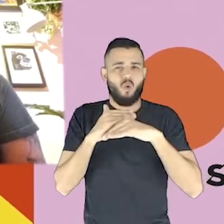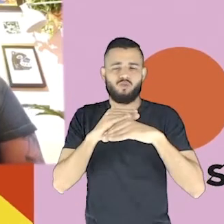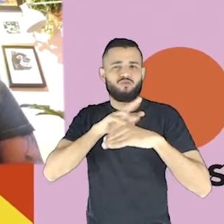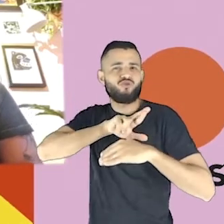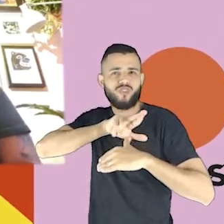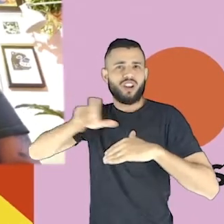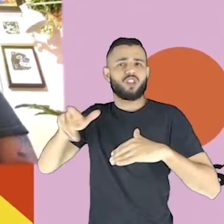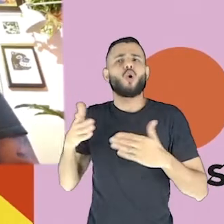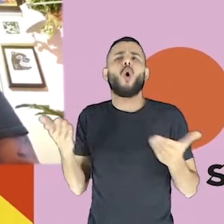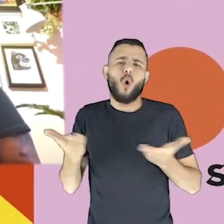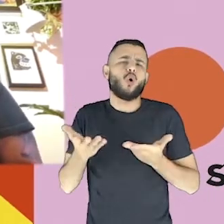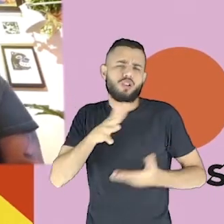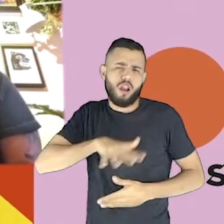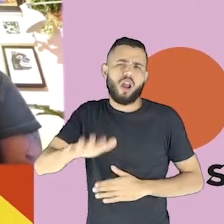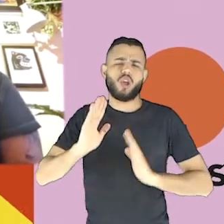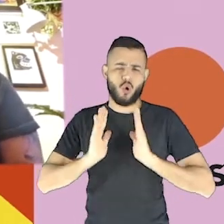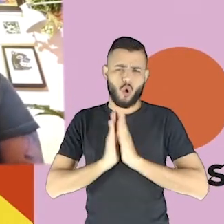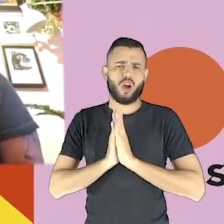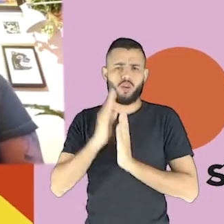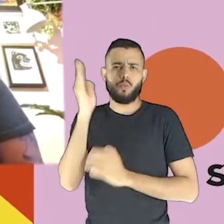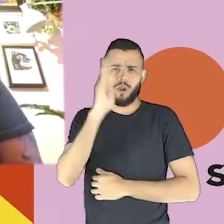yoga atualmente no Brasil.